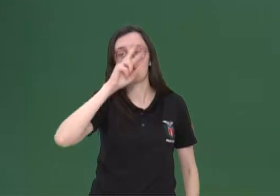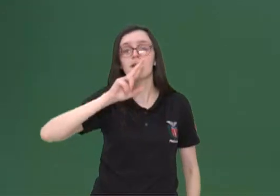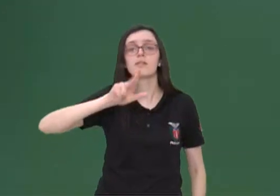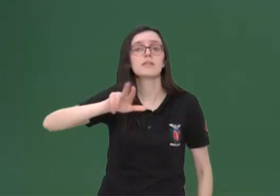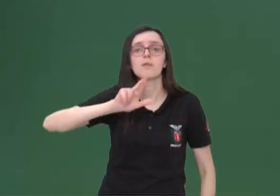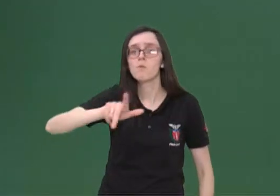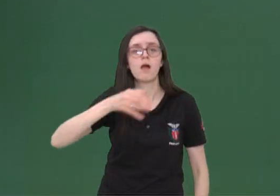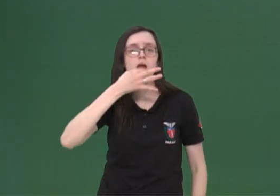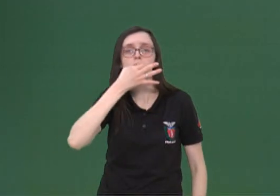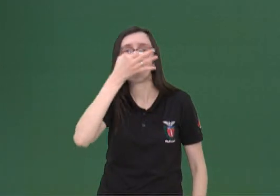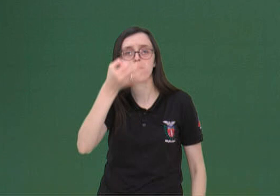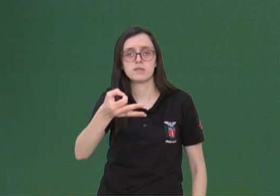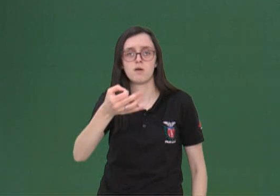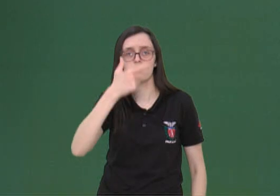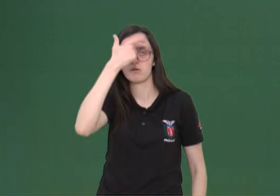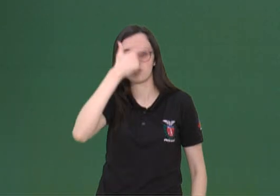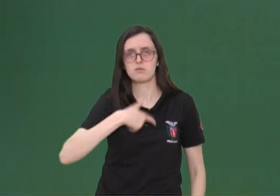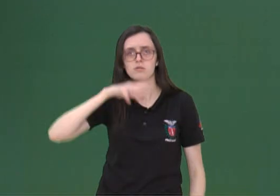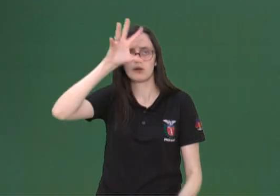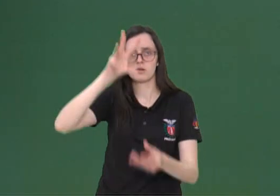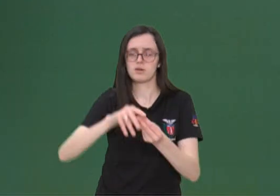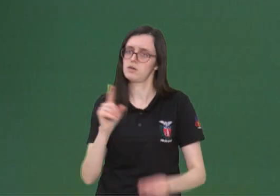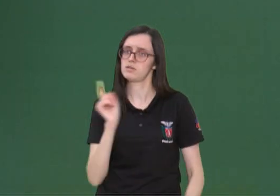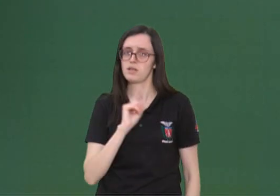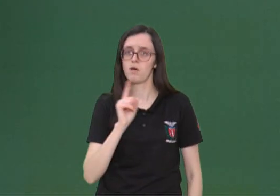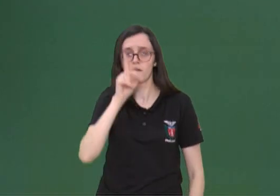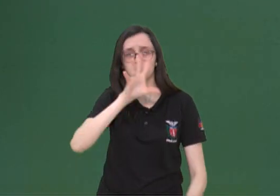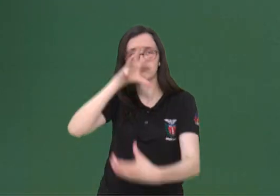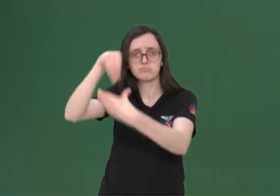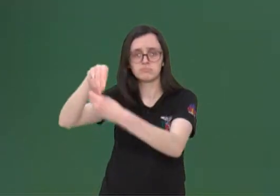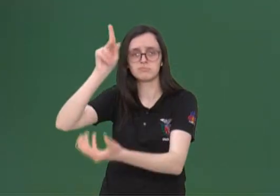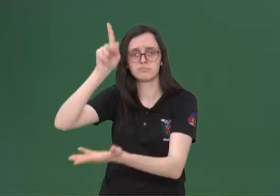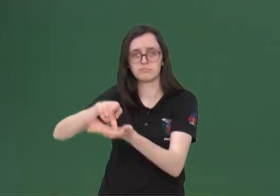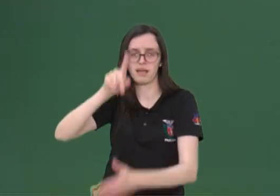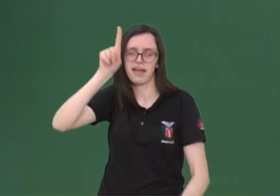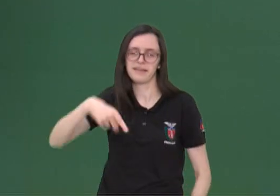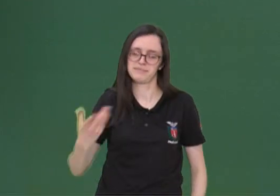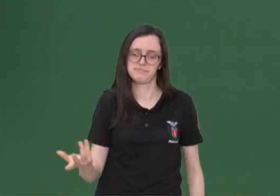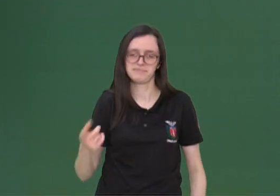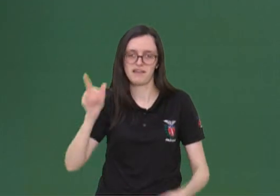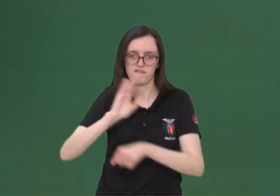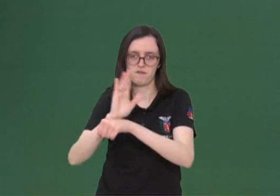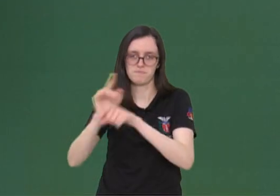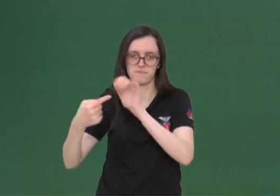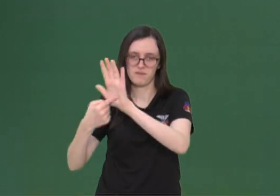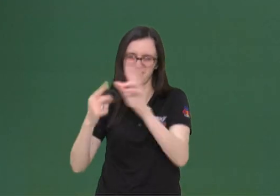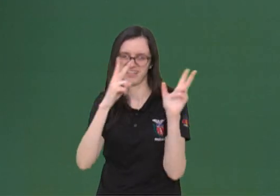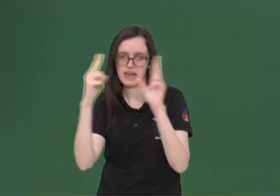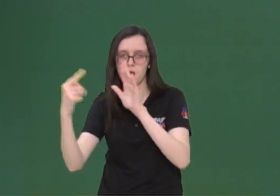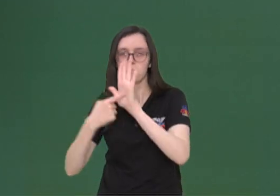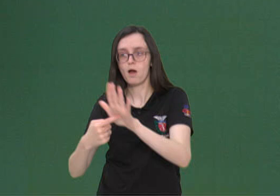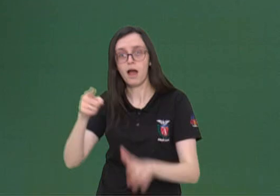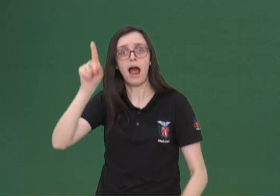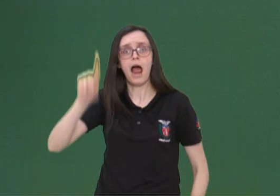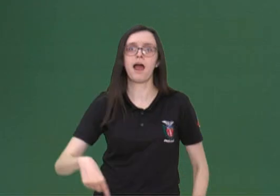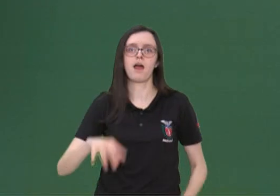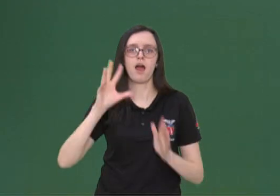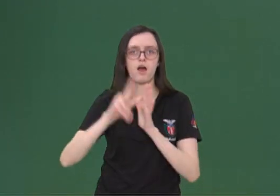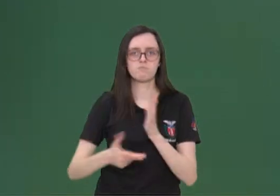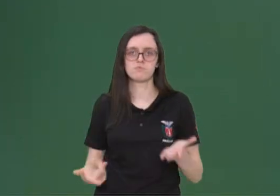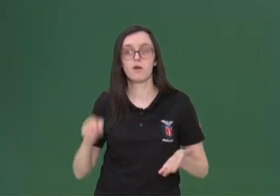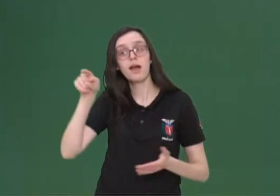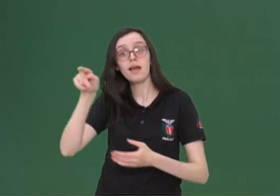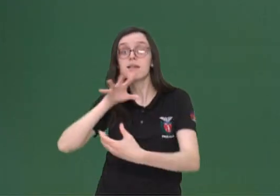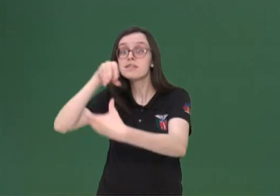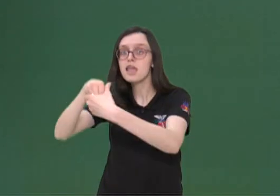opinião de quem fez o resumo. Isso realmente foi, né, segundo lá, a série,